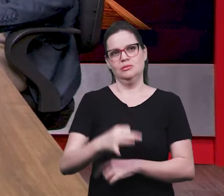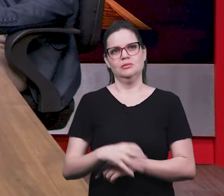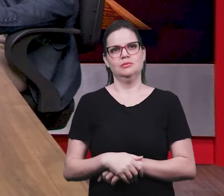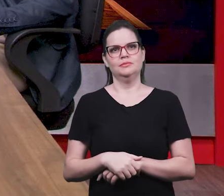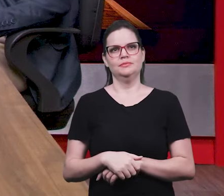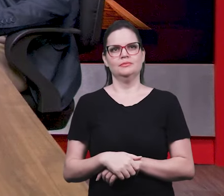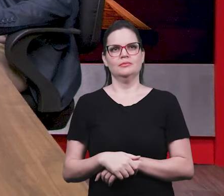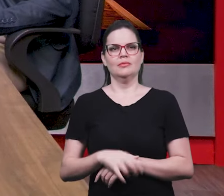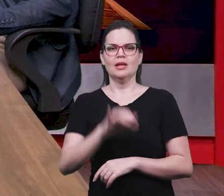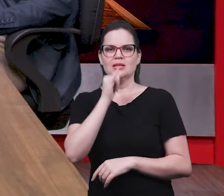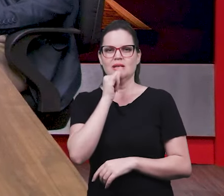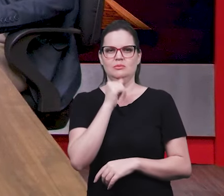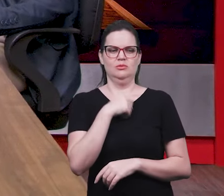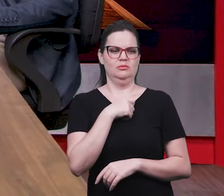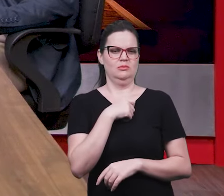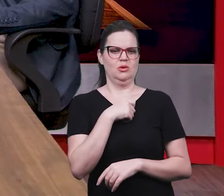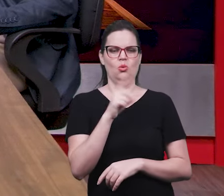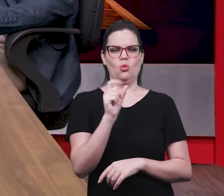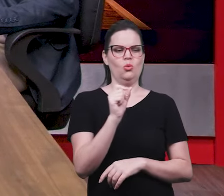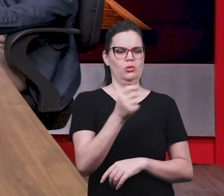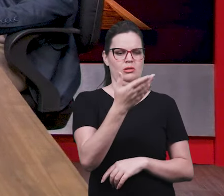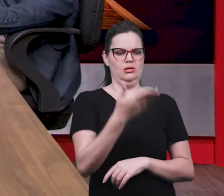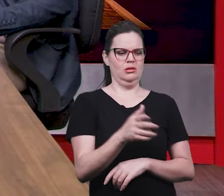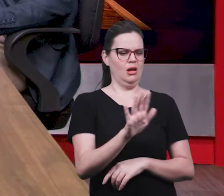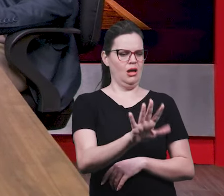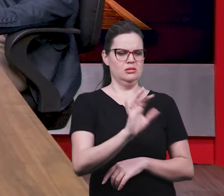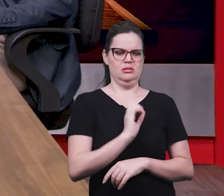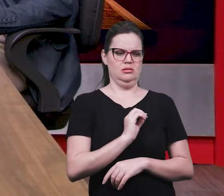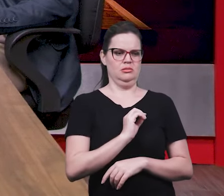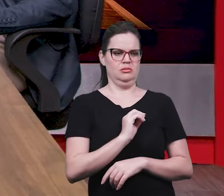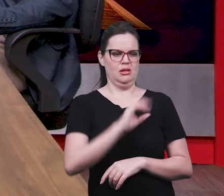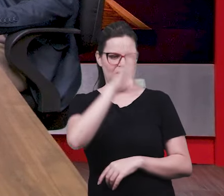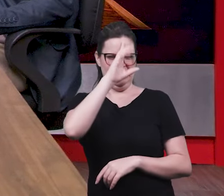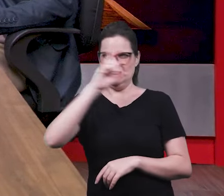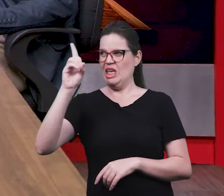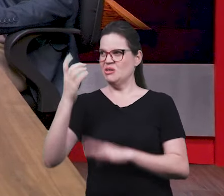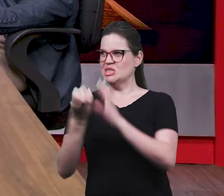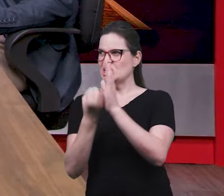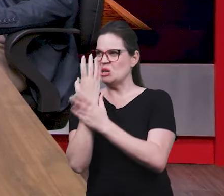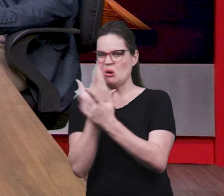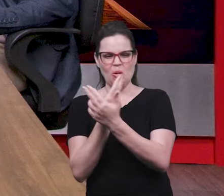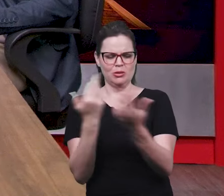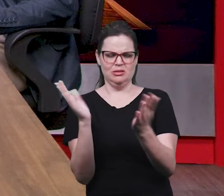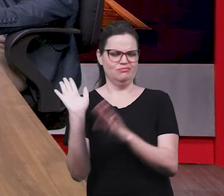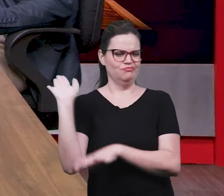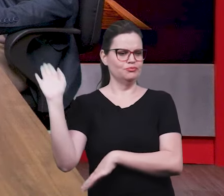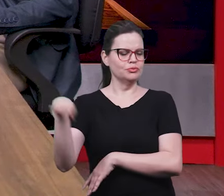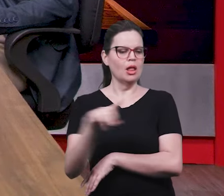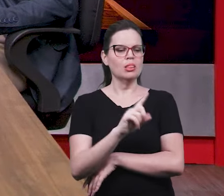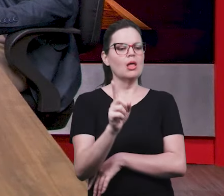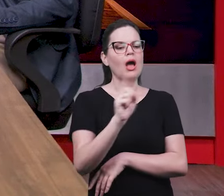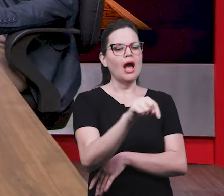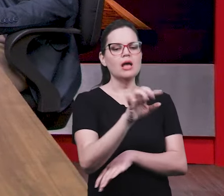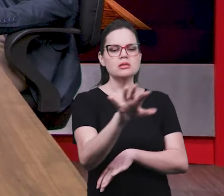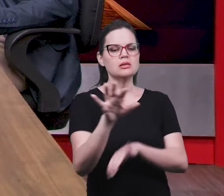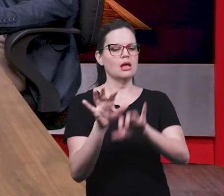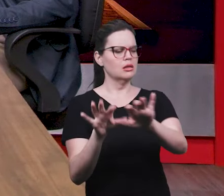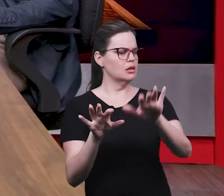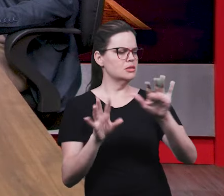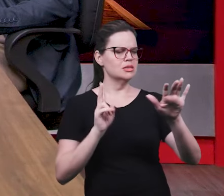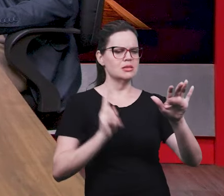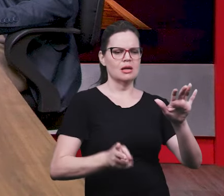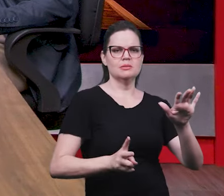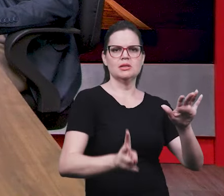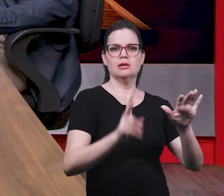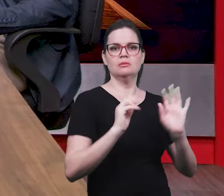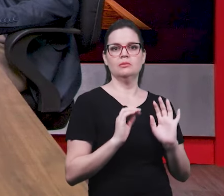é, é. Ou seja, ele não acreditava em criação, Deus criou nada, porque o que tem aí sempre existiu. Ele achava assim, né? É tudo, o que já existiu. Pensa, né? Achava que sempre existiu.